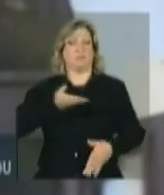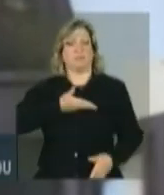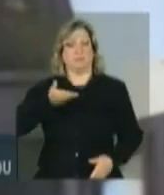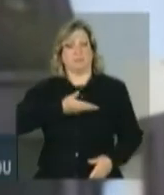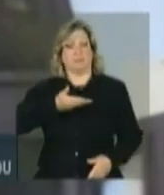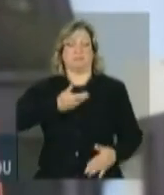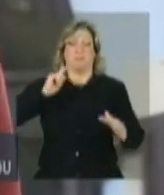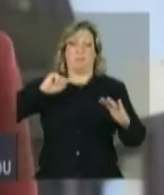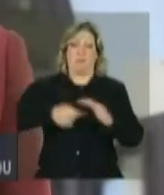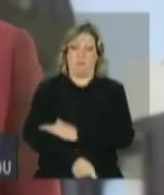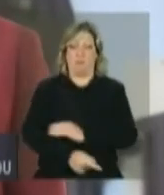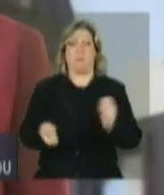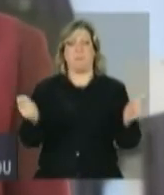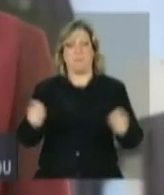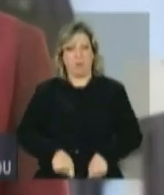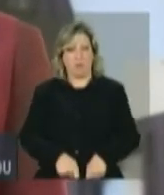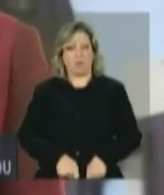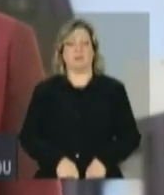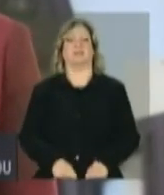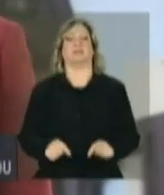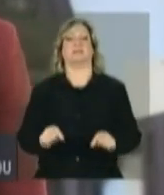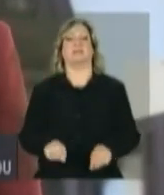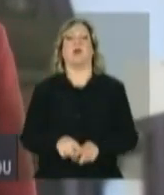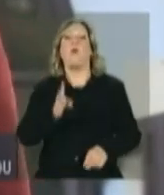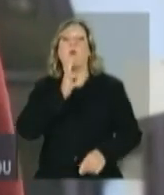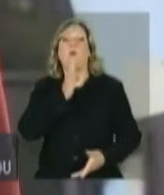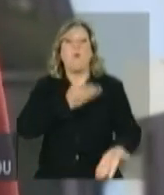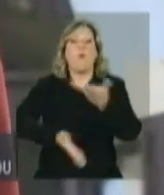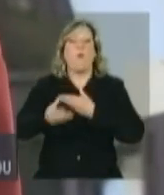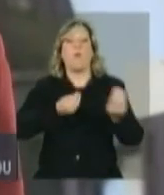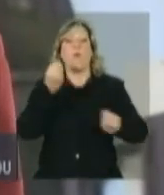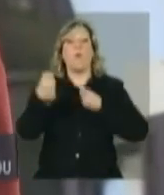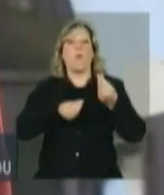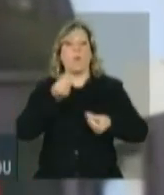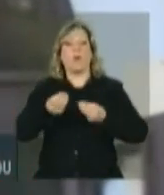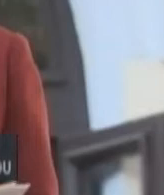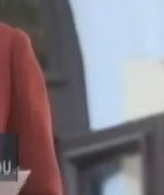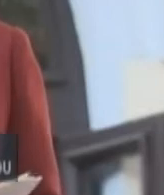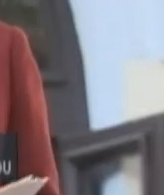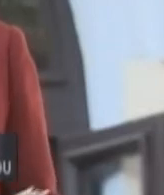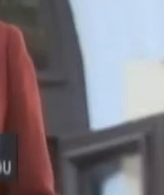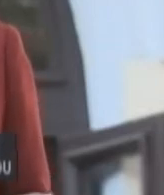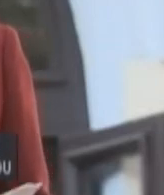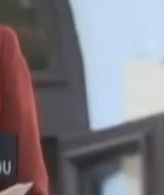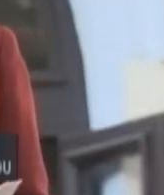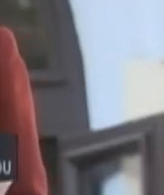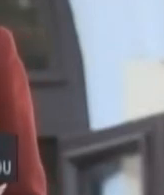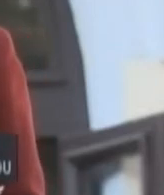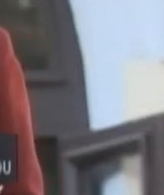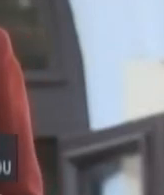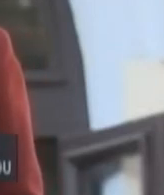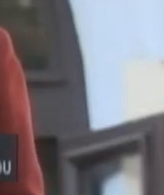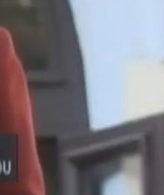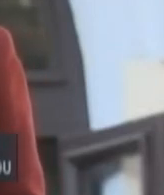relacionamento e se conhecer cada vez mais.